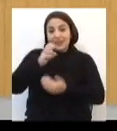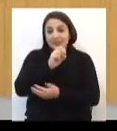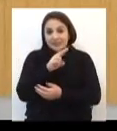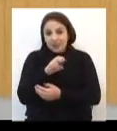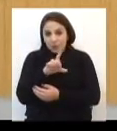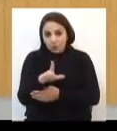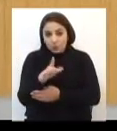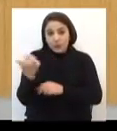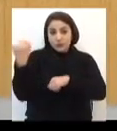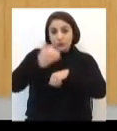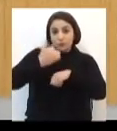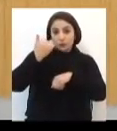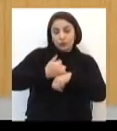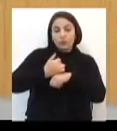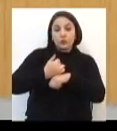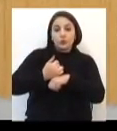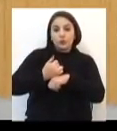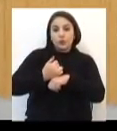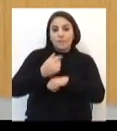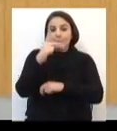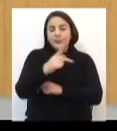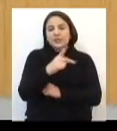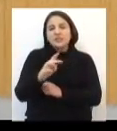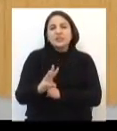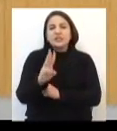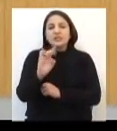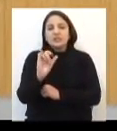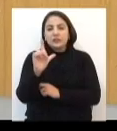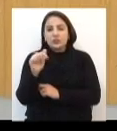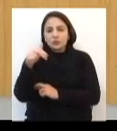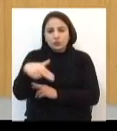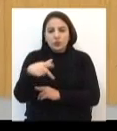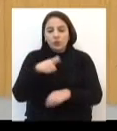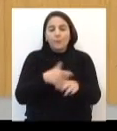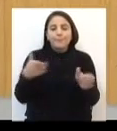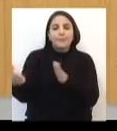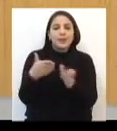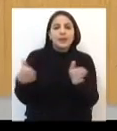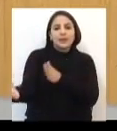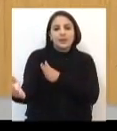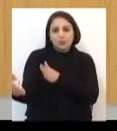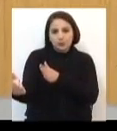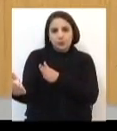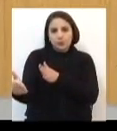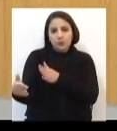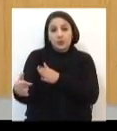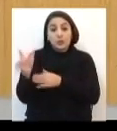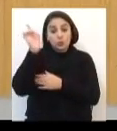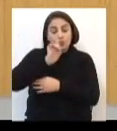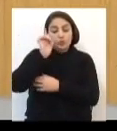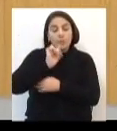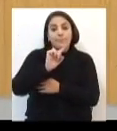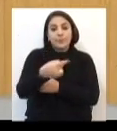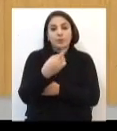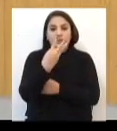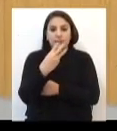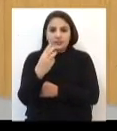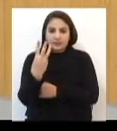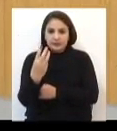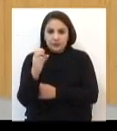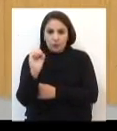Spinelli, que ficou no lugar de Wilson Liu no período de licença e nas últimas eleições conquistou